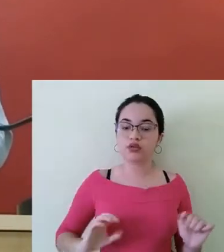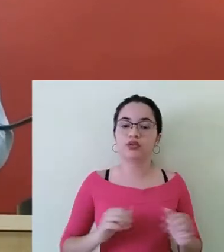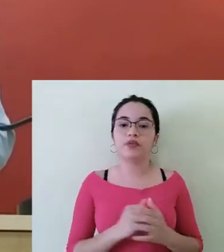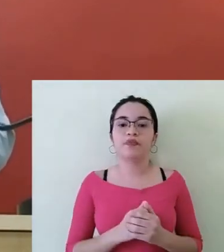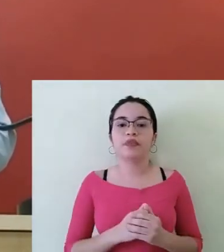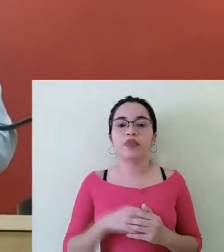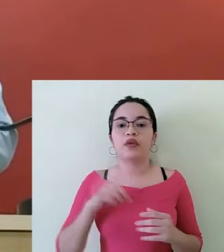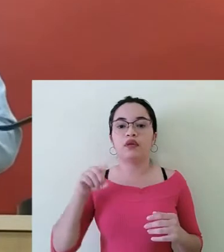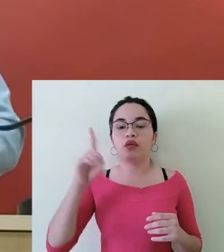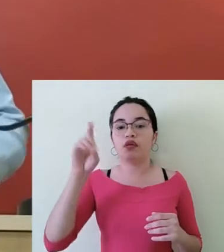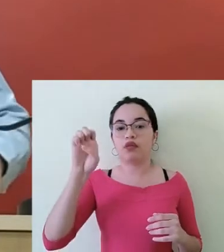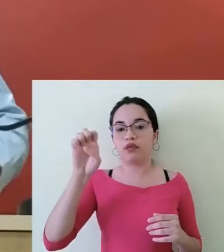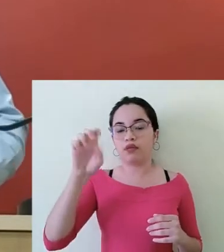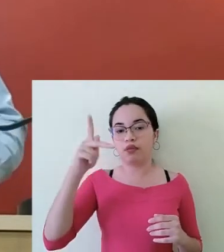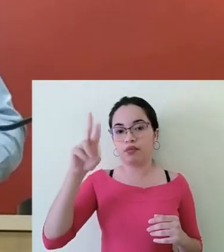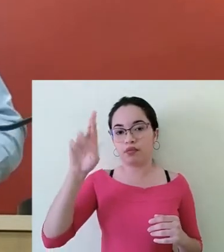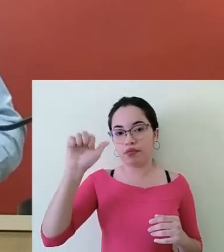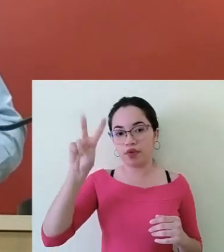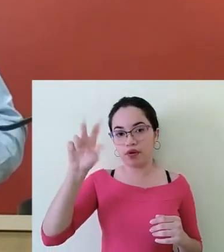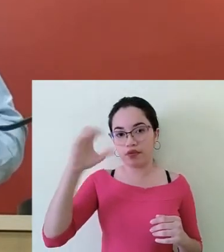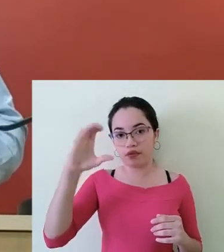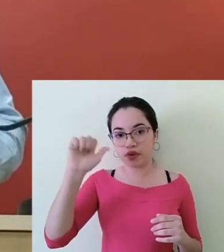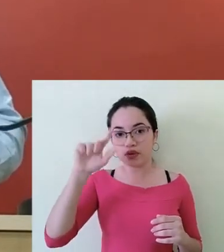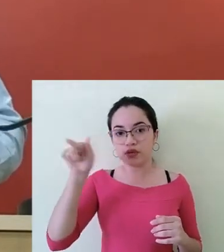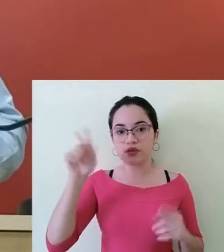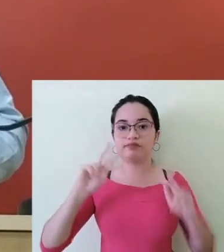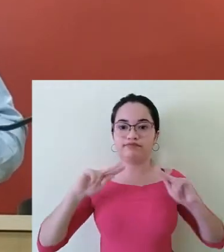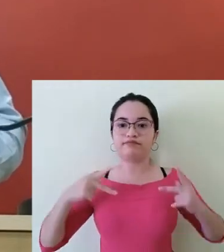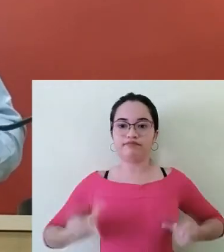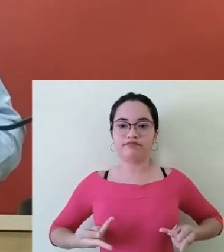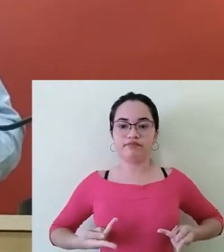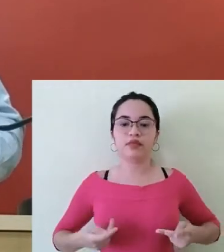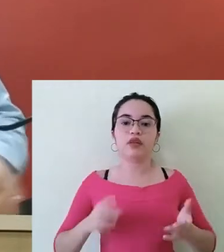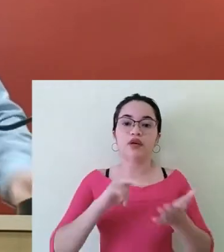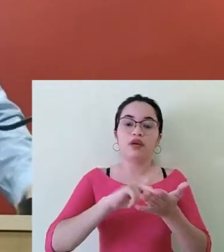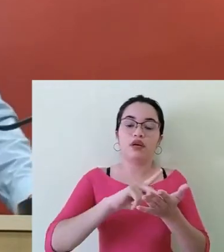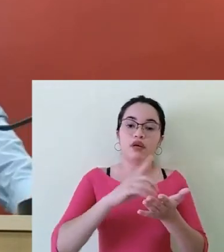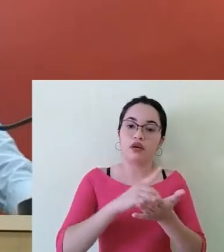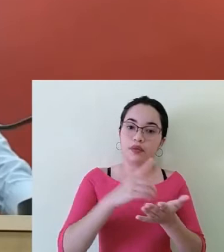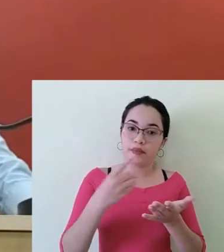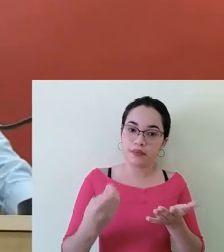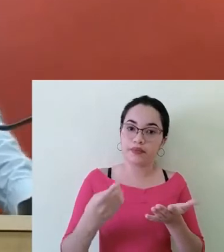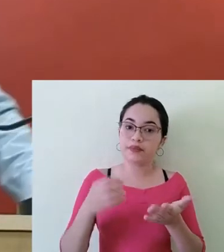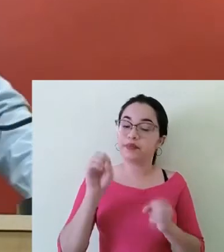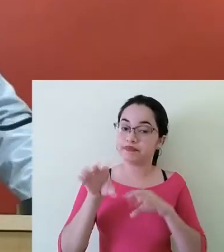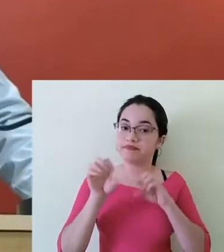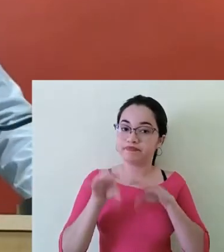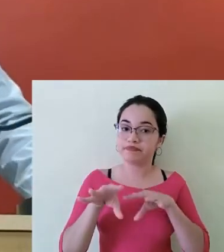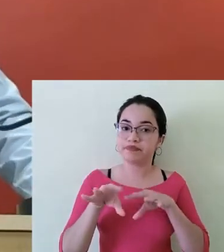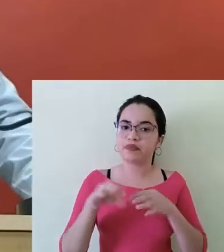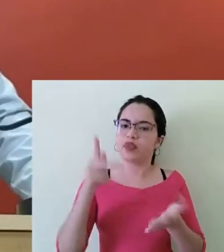da depravação da raça humana. A Bíblia ensina essa doutrina como uma